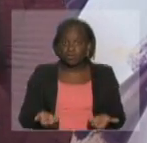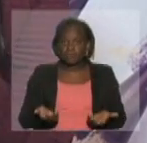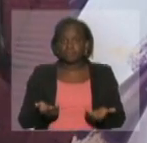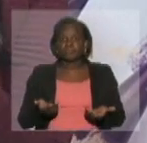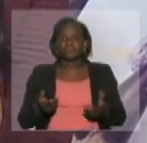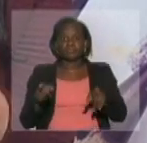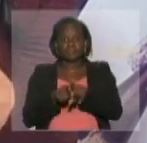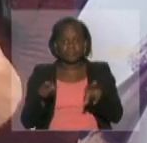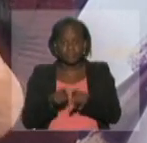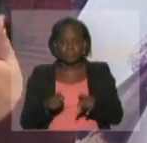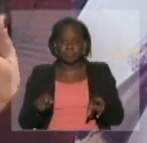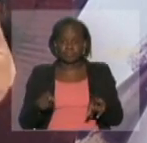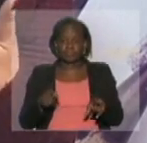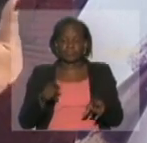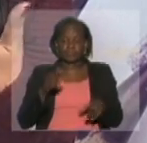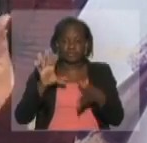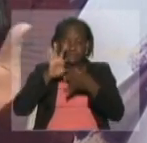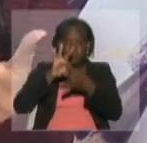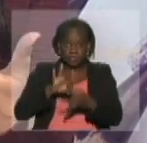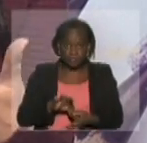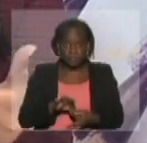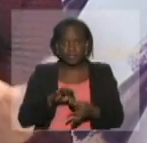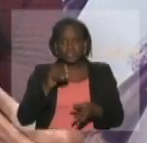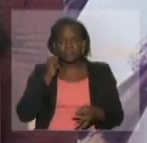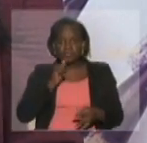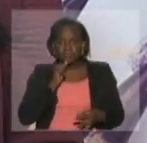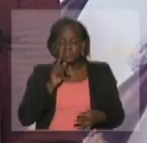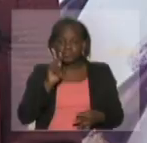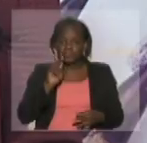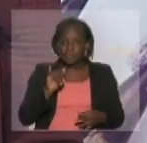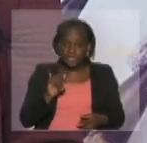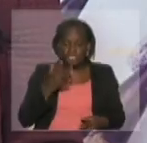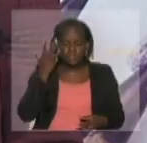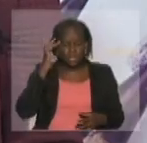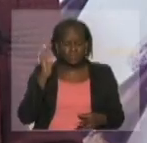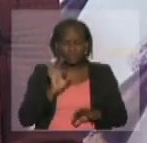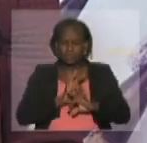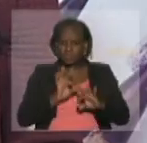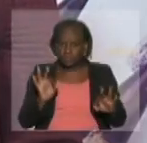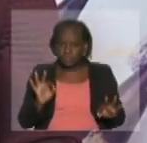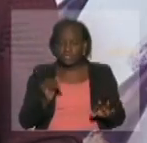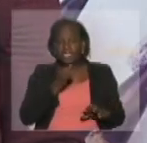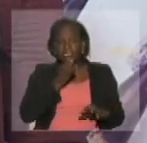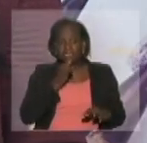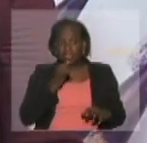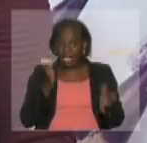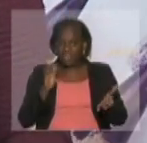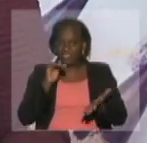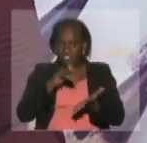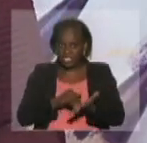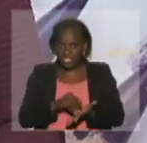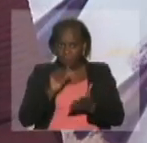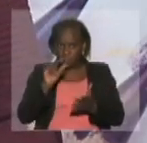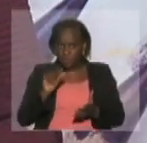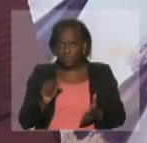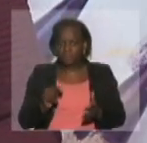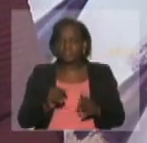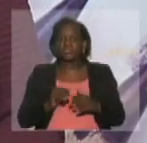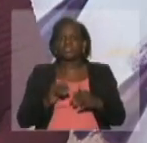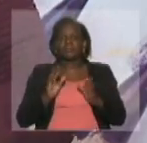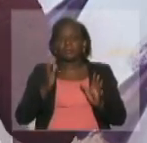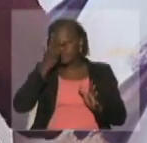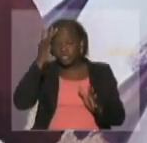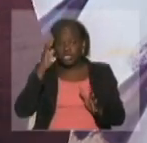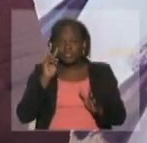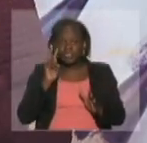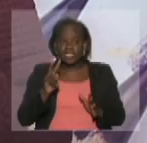é melhor. Essa construção, esse vínculo com o pai, eu acho fantástico. Dá um exemplo, a gente está no finalzinho do